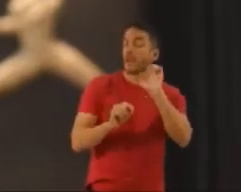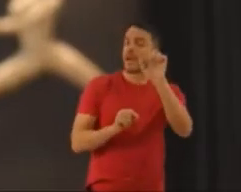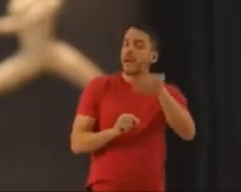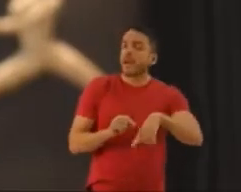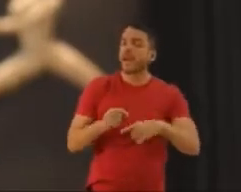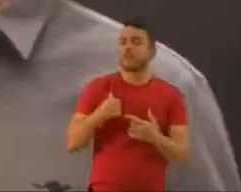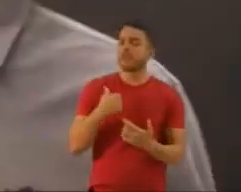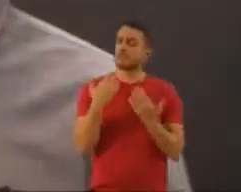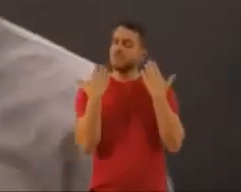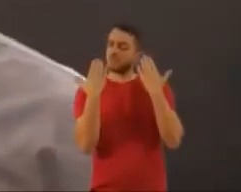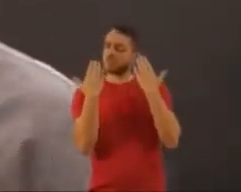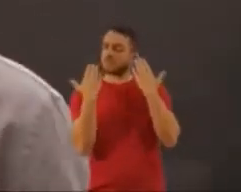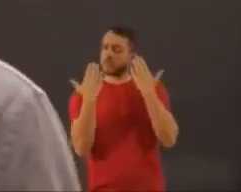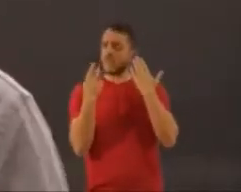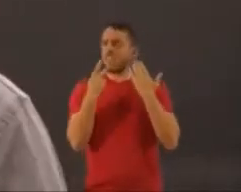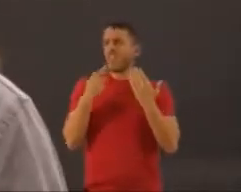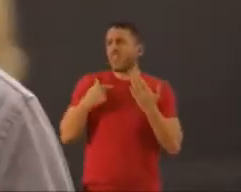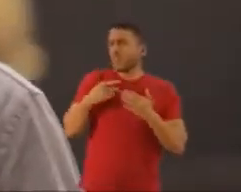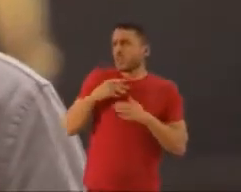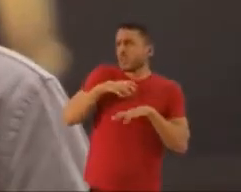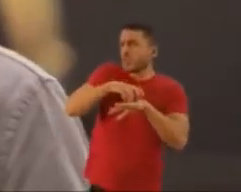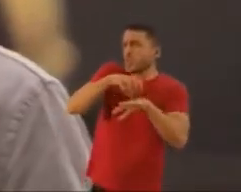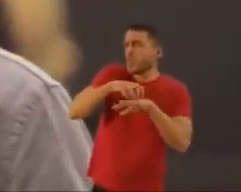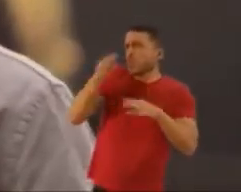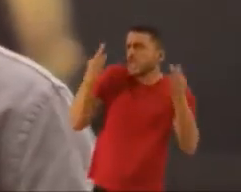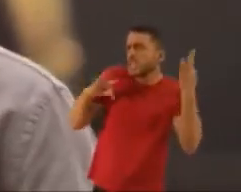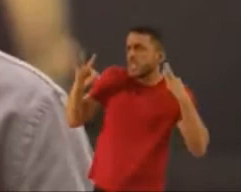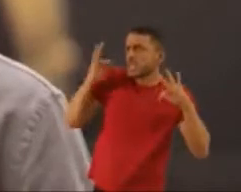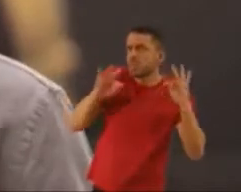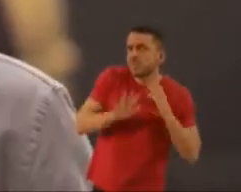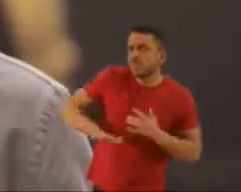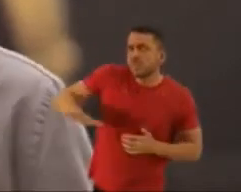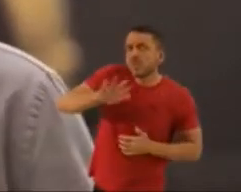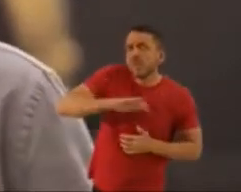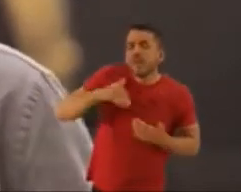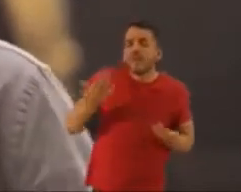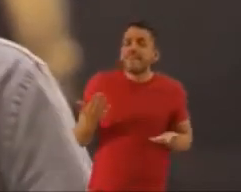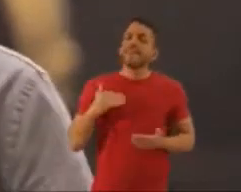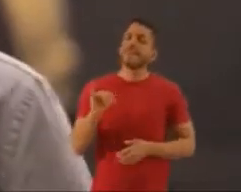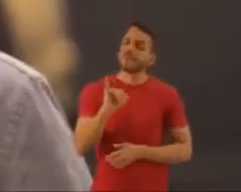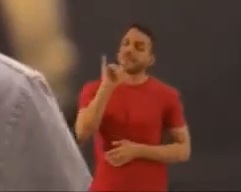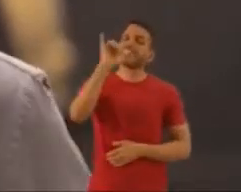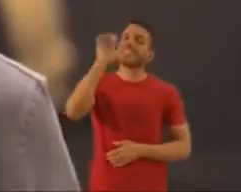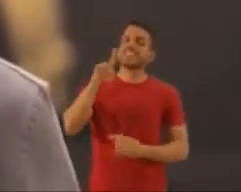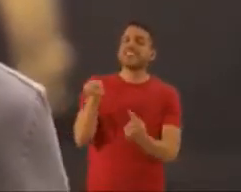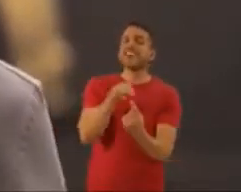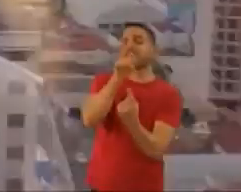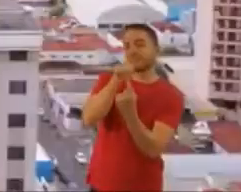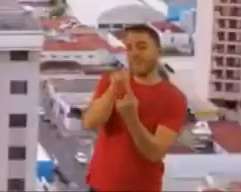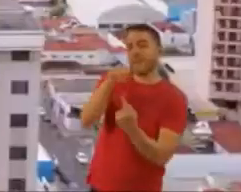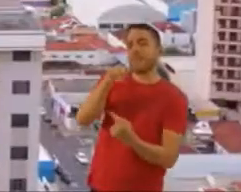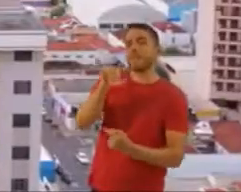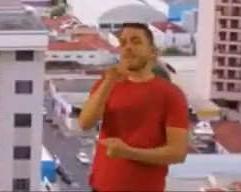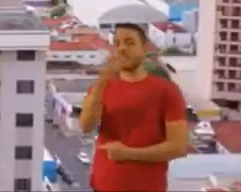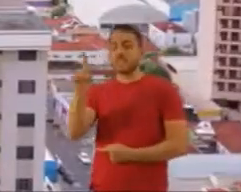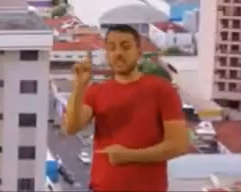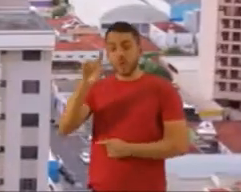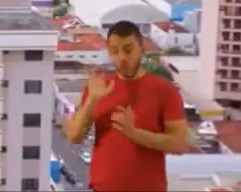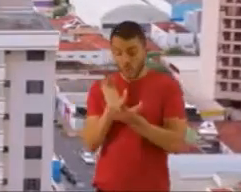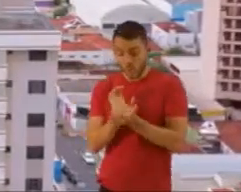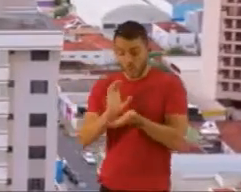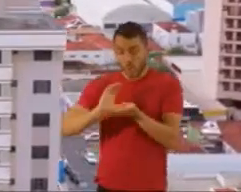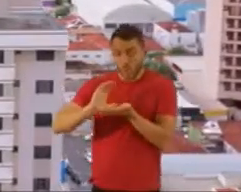uma desconfiança. Fala turismo na minha cidade, e é muito importante. Uma das nossas grandes missões do nosso grupo, do Conselho Municipal de Turismo,